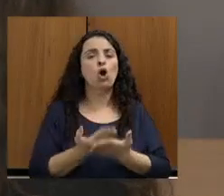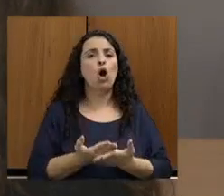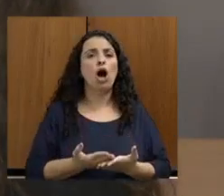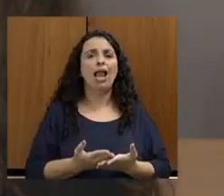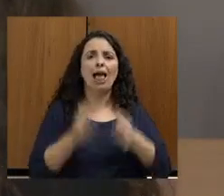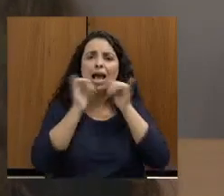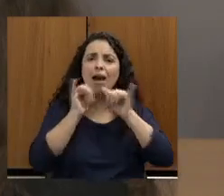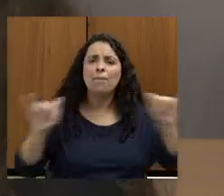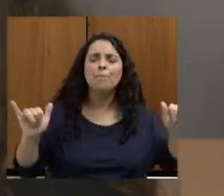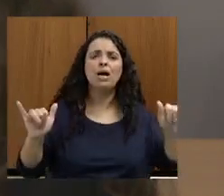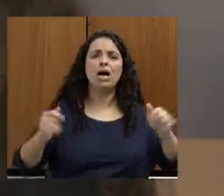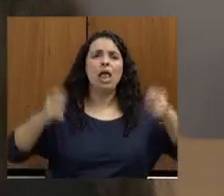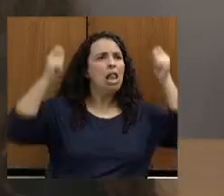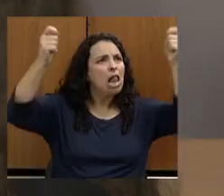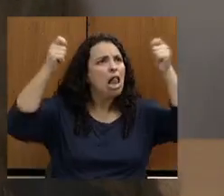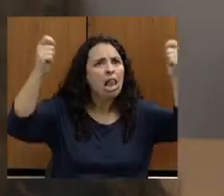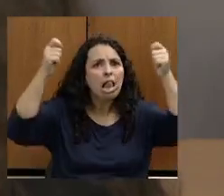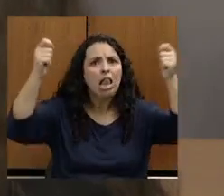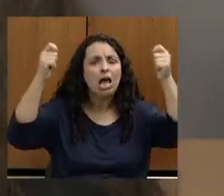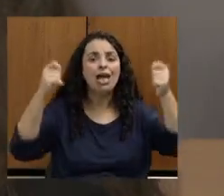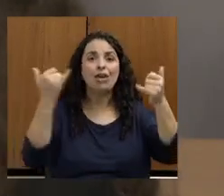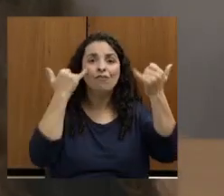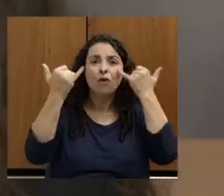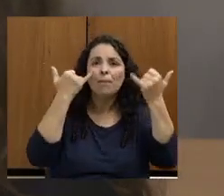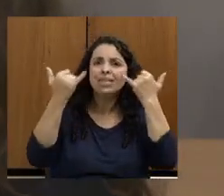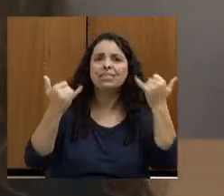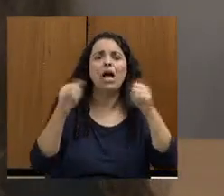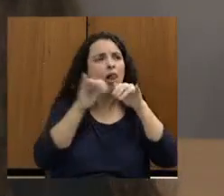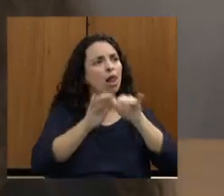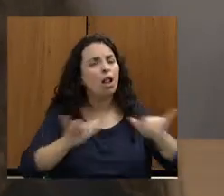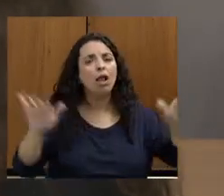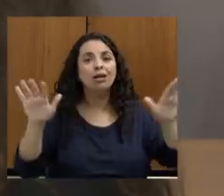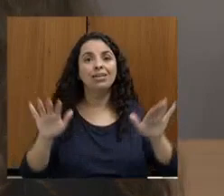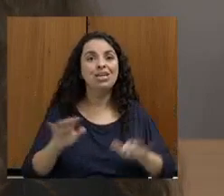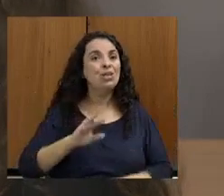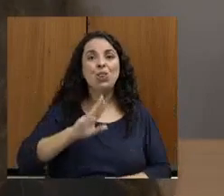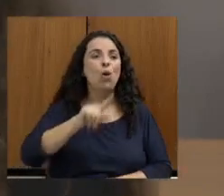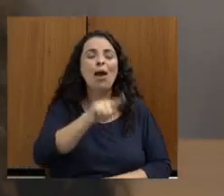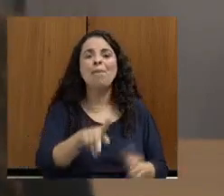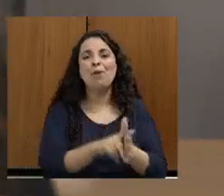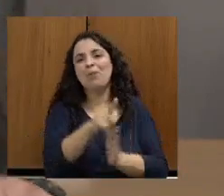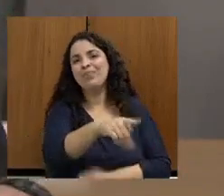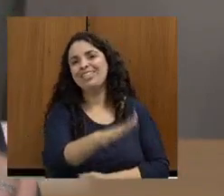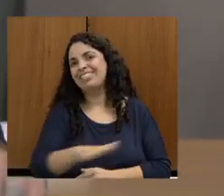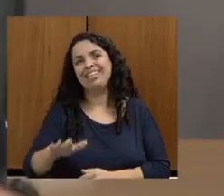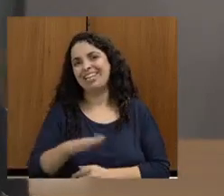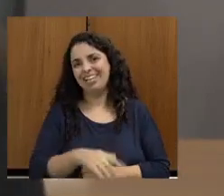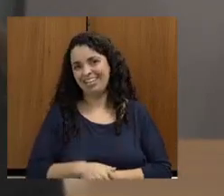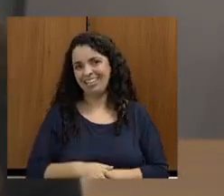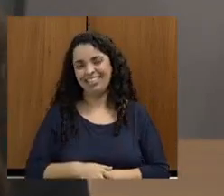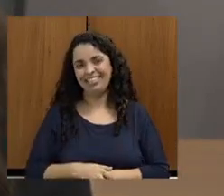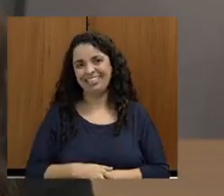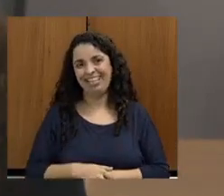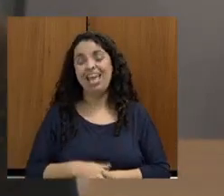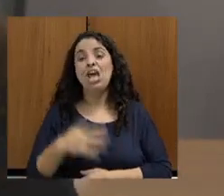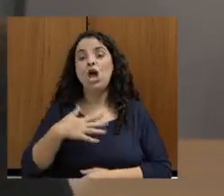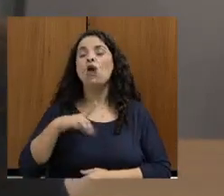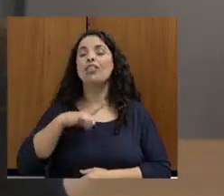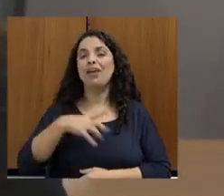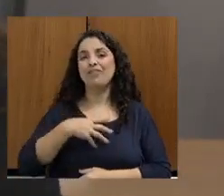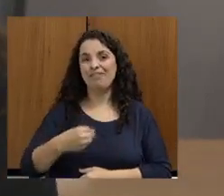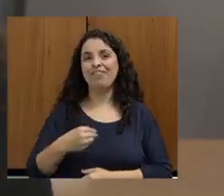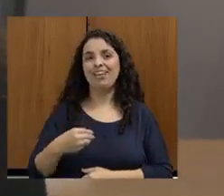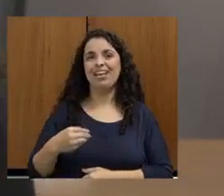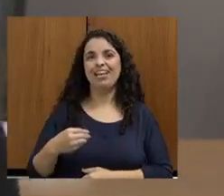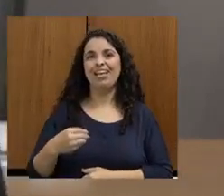na porta das escolas, porque isso não vem das crianças, gente. Atualmente, tenho uma filha de quatro anos, ela estuda em escola pública. Eu acho